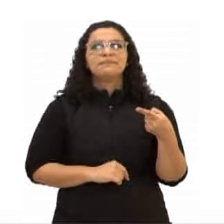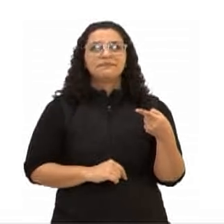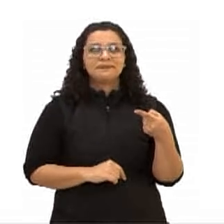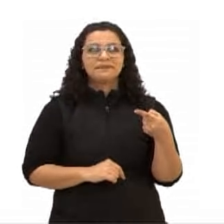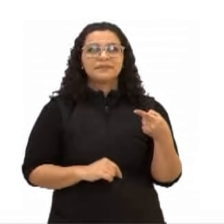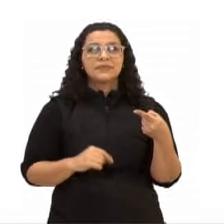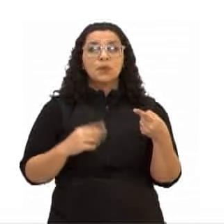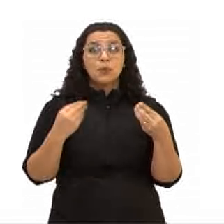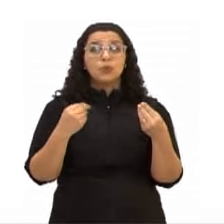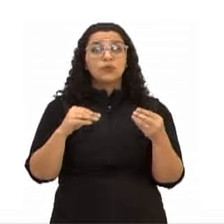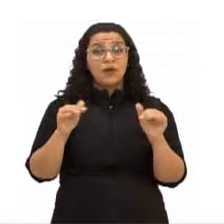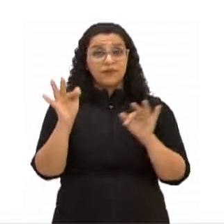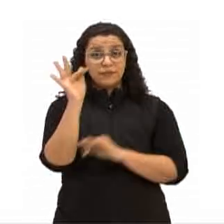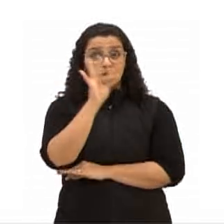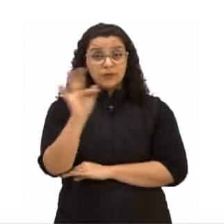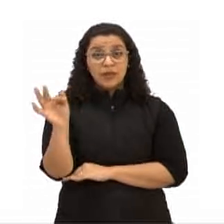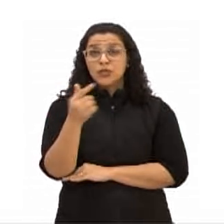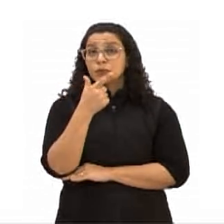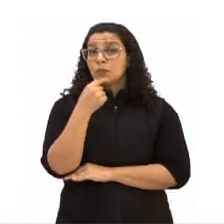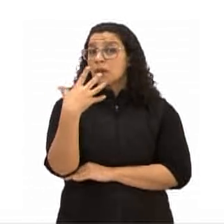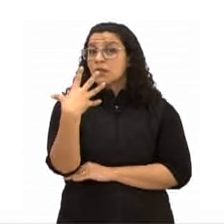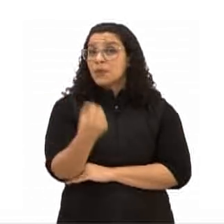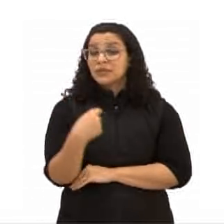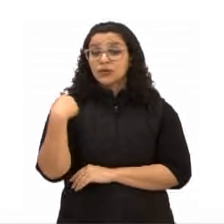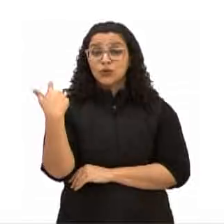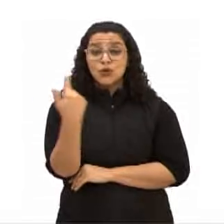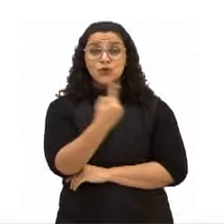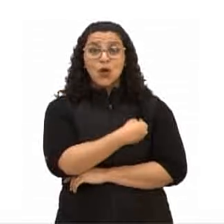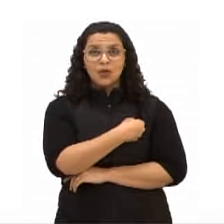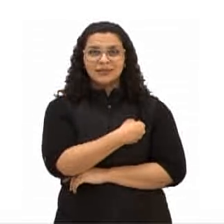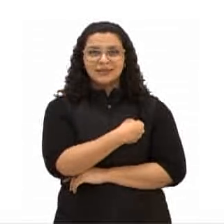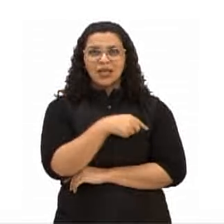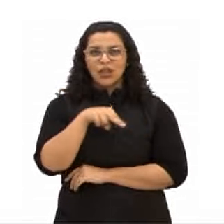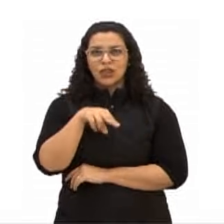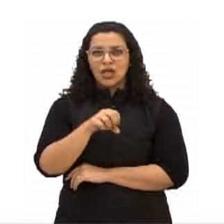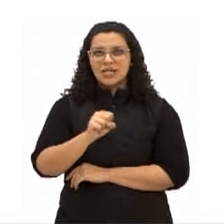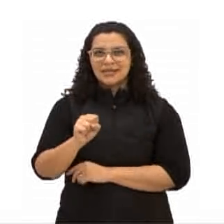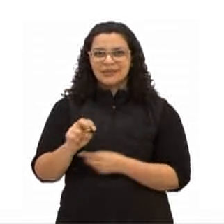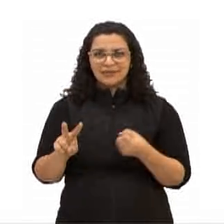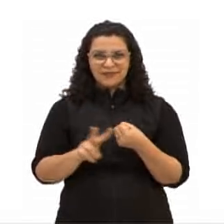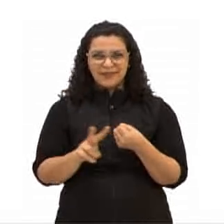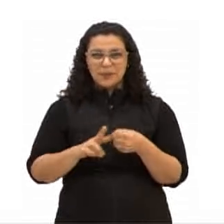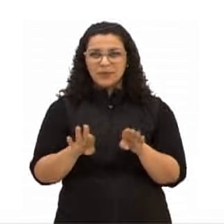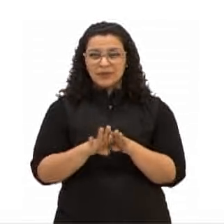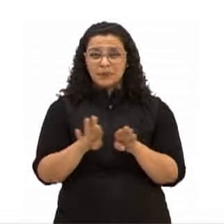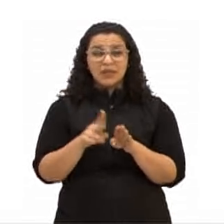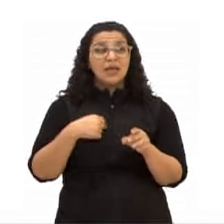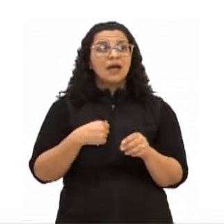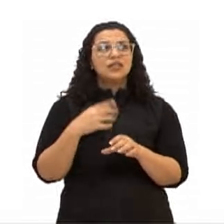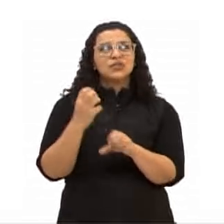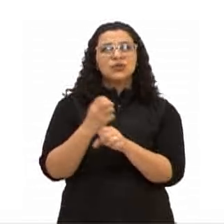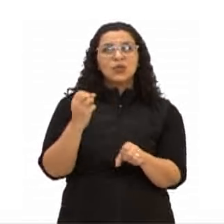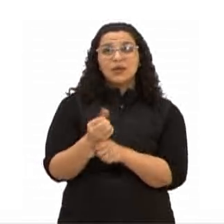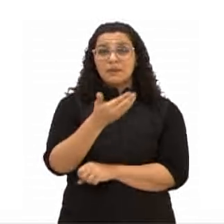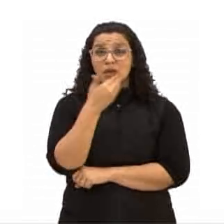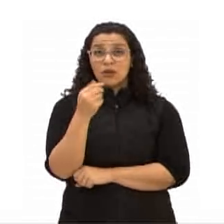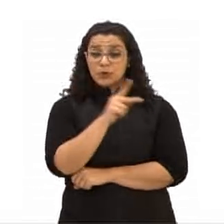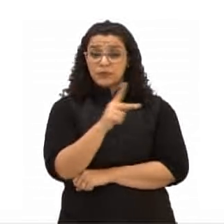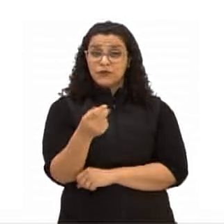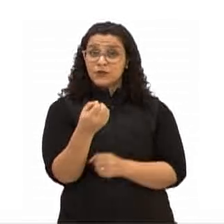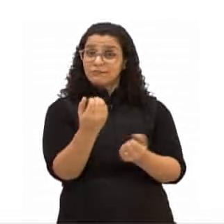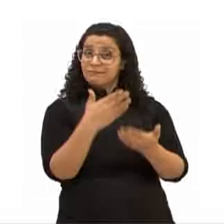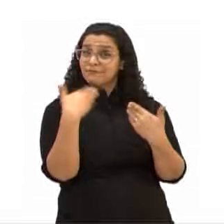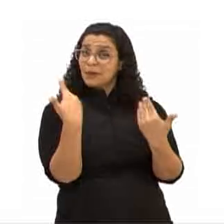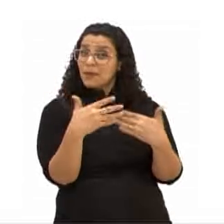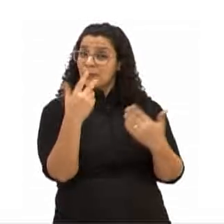na faculdade, pois os homens não aceitam que as nossas notas sejam melhores e que os professores nos elogiem.